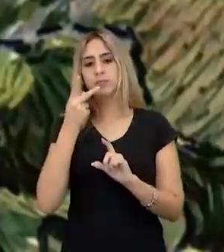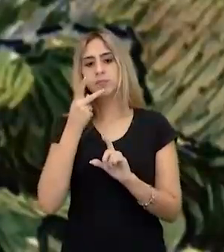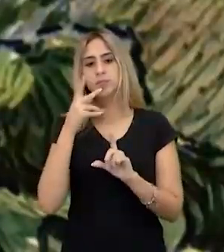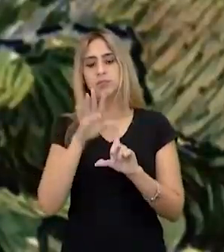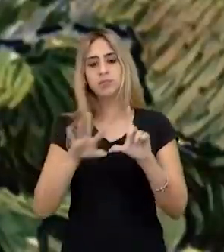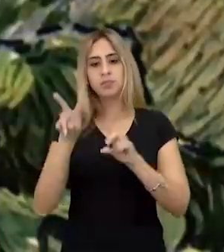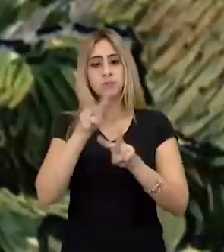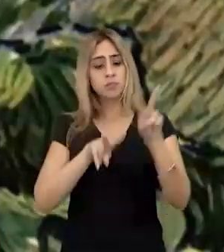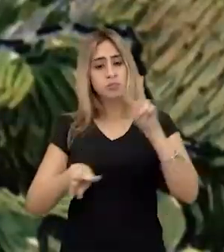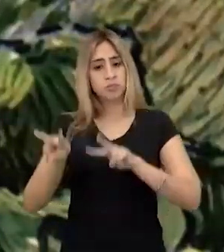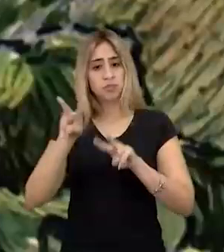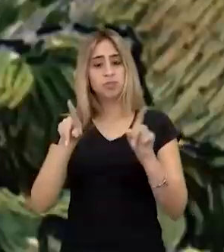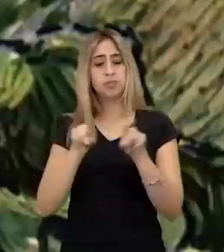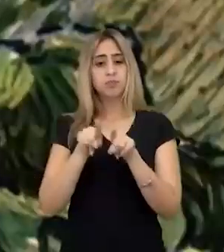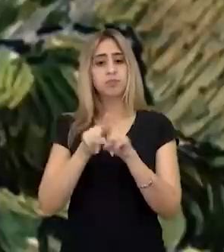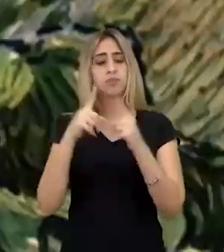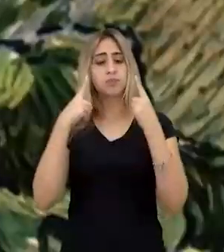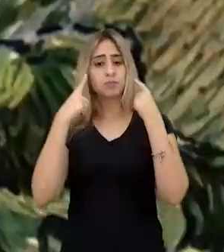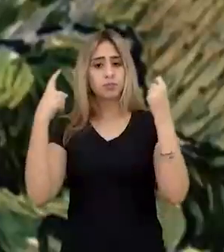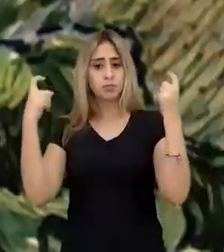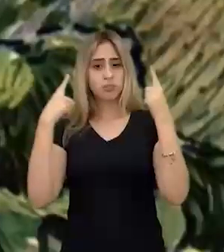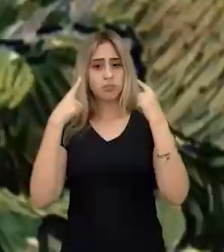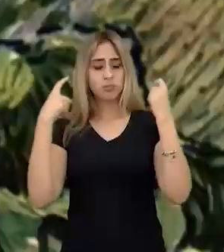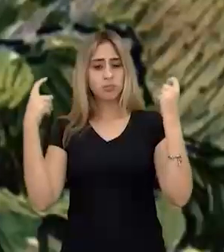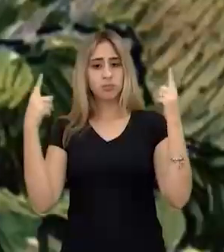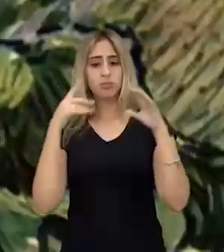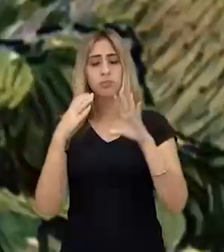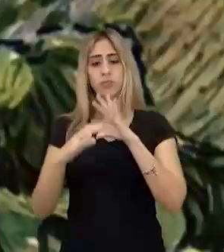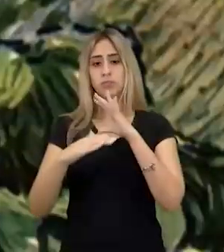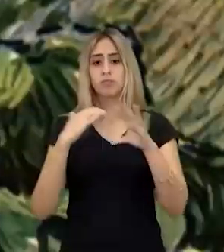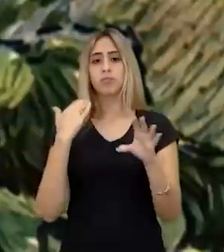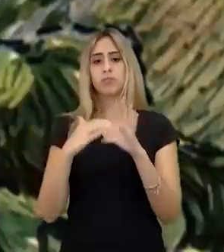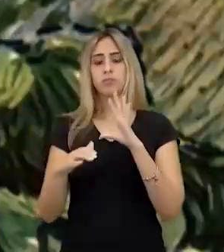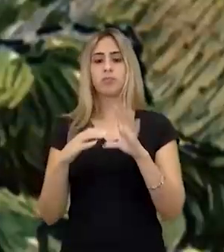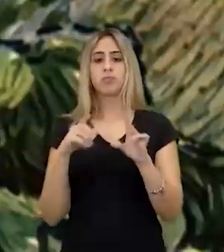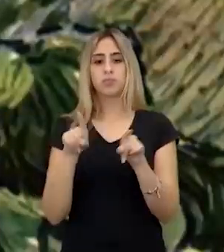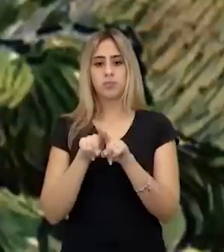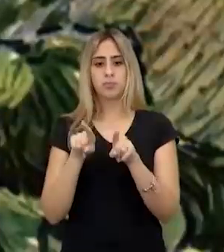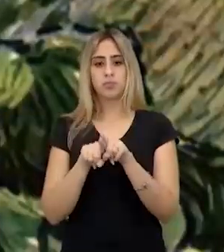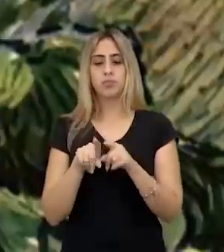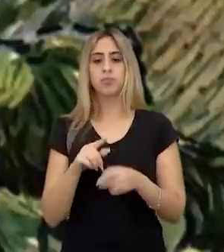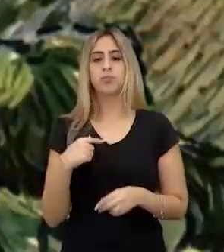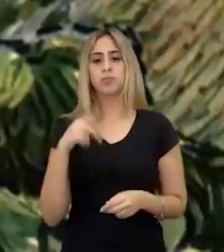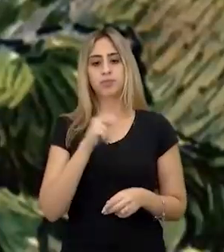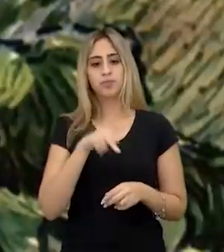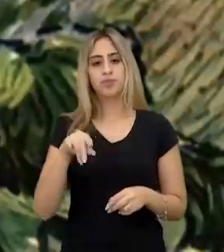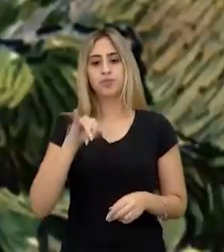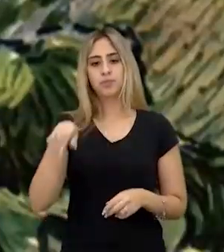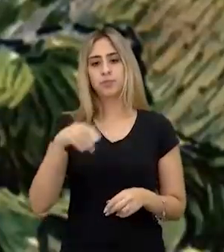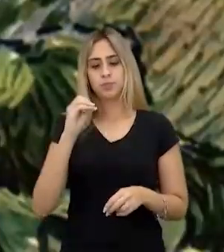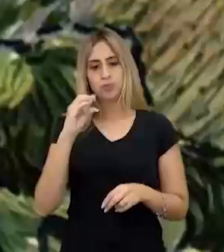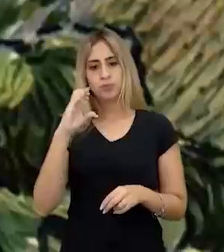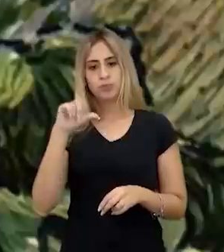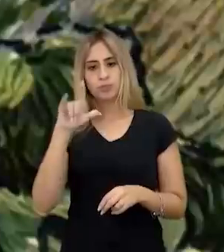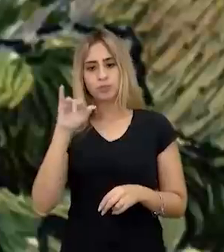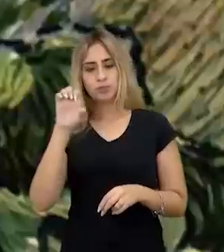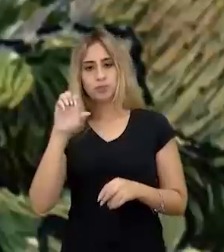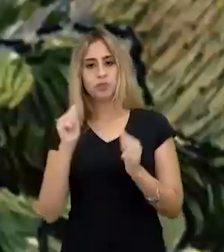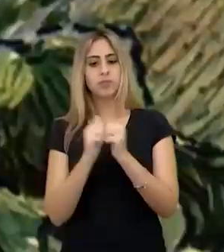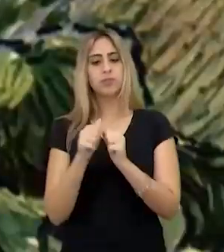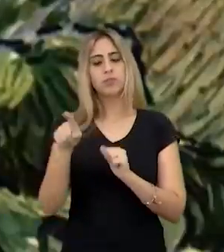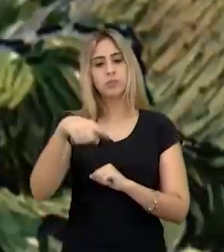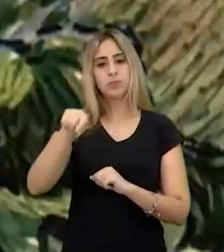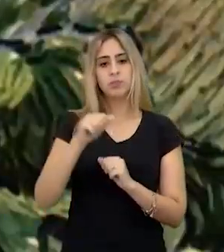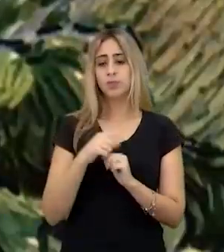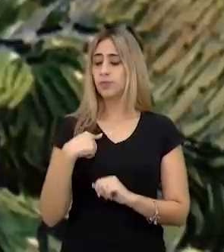campo visual e sonoro na comunicação e criação publicitária. Eu sou o professor Jocélio, estarei aqui com vocês e não